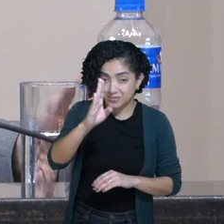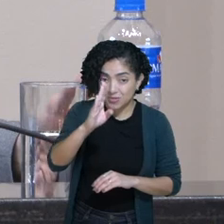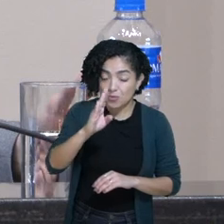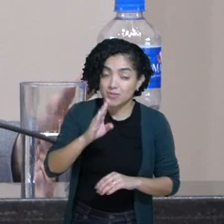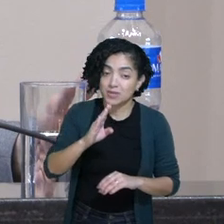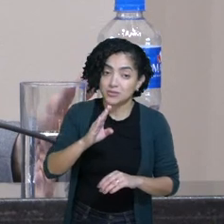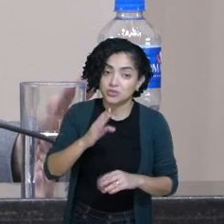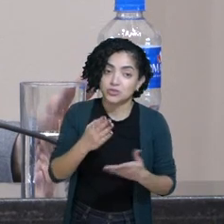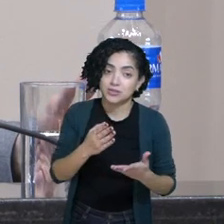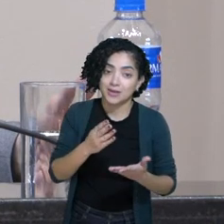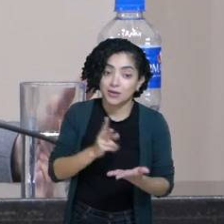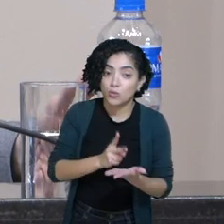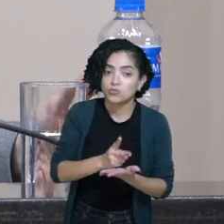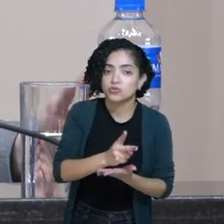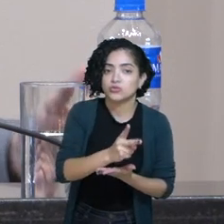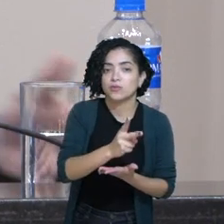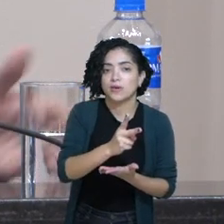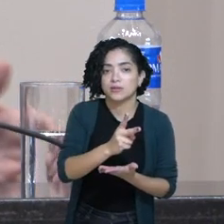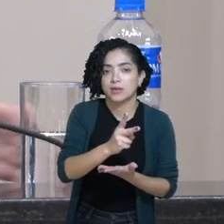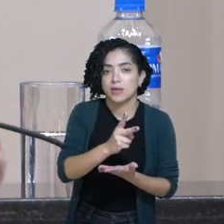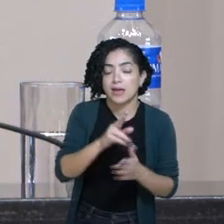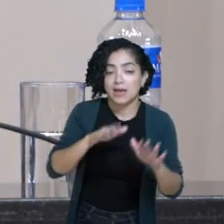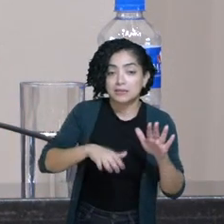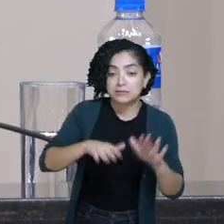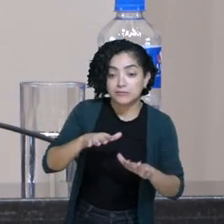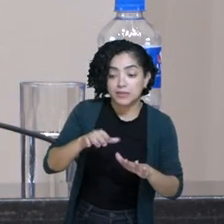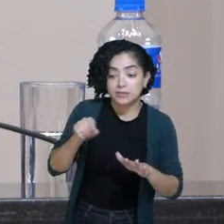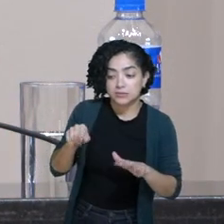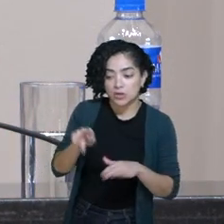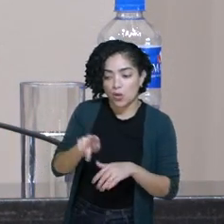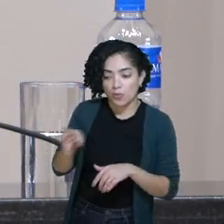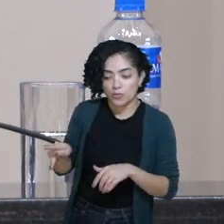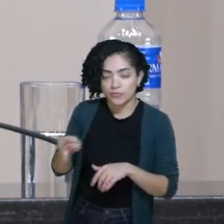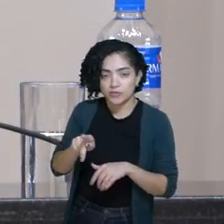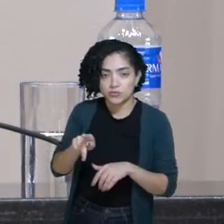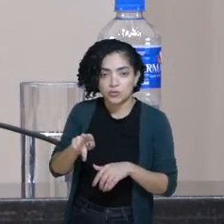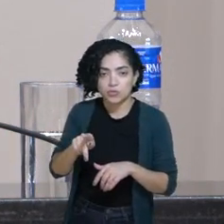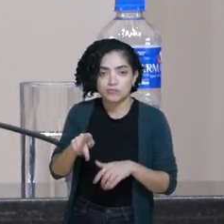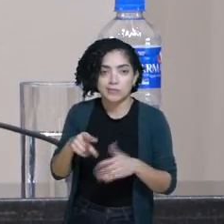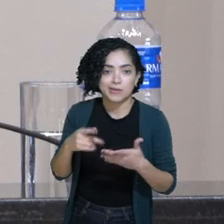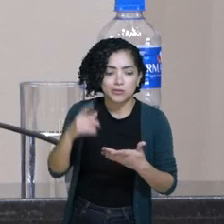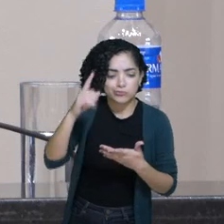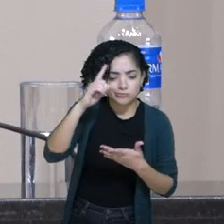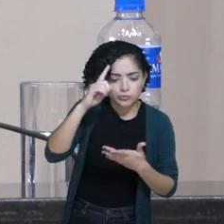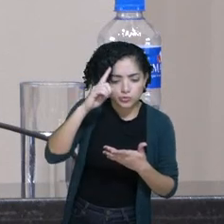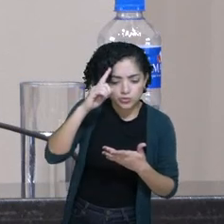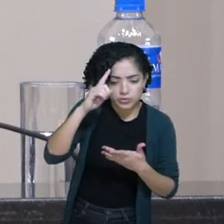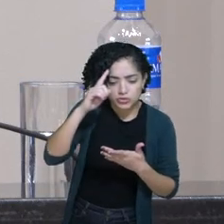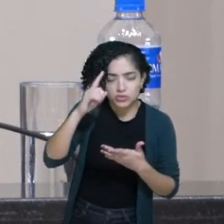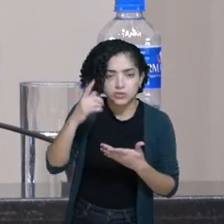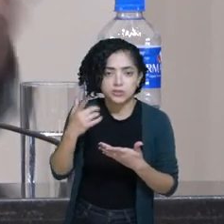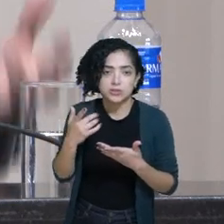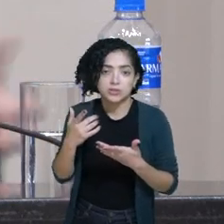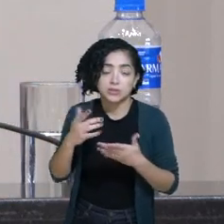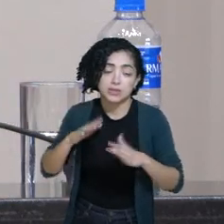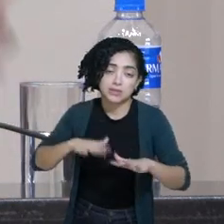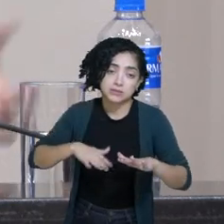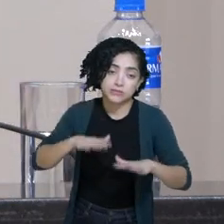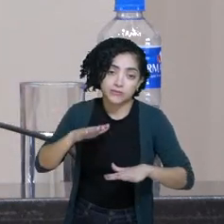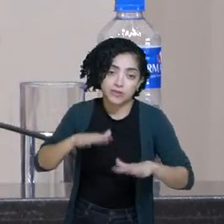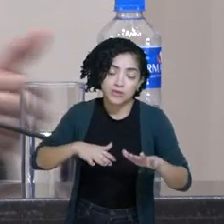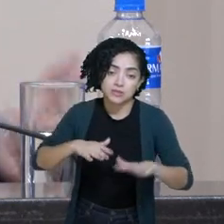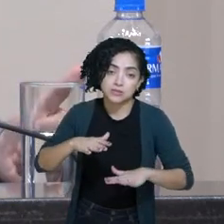né porque às vezes o professor está na na na correria do dia a dia né É muito mais cômodo né